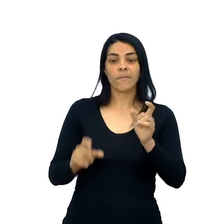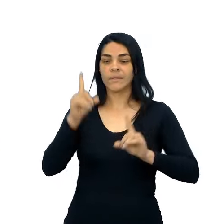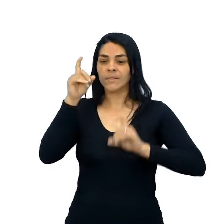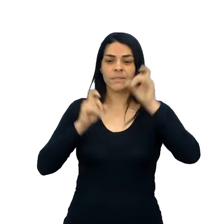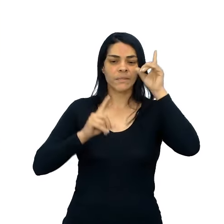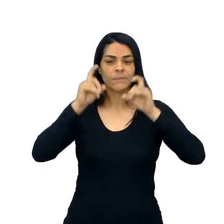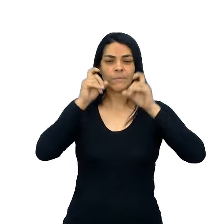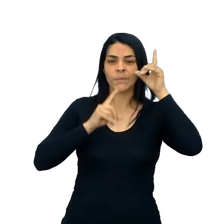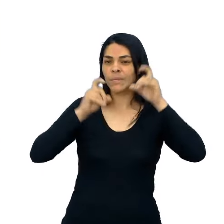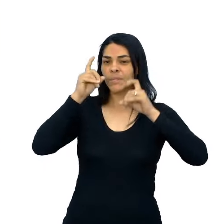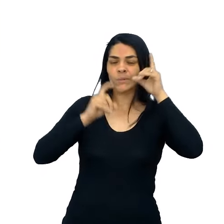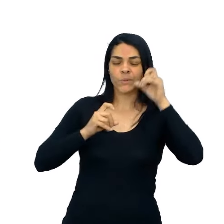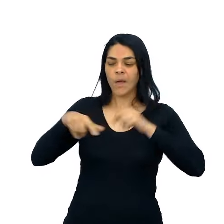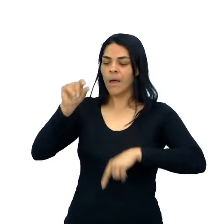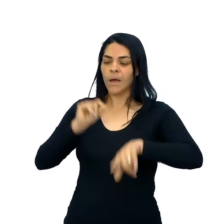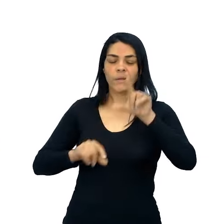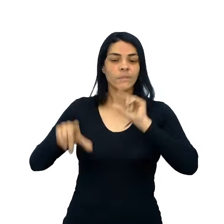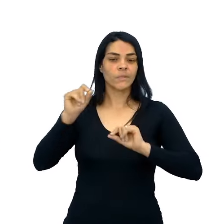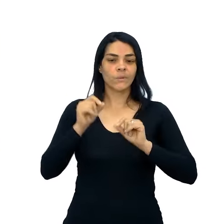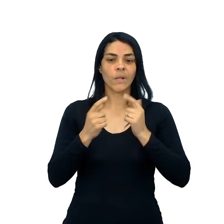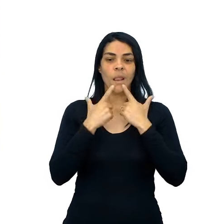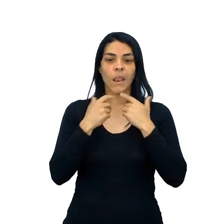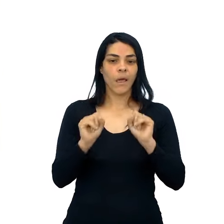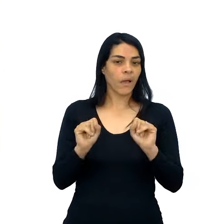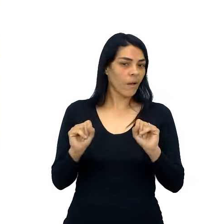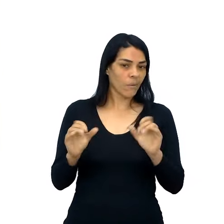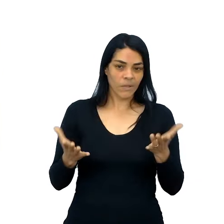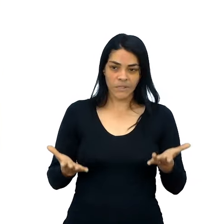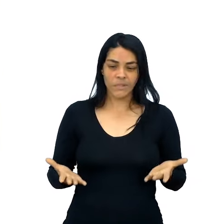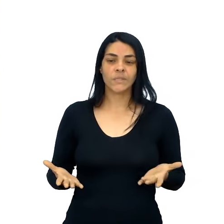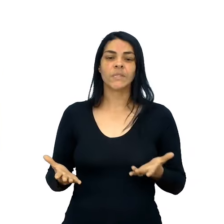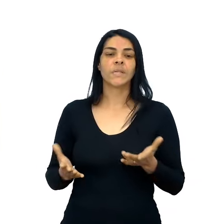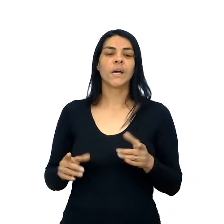são organizadas, as escolhas linguísticas são feitas,